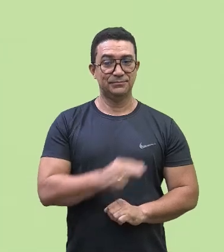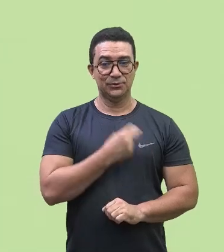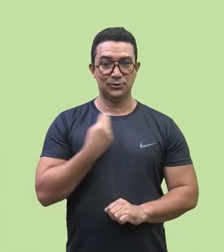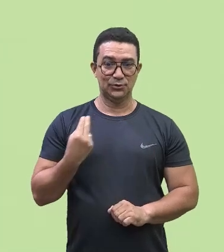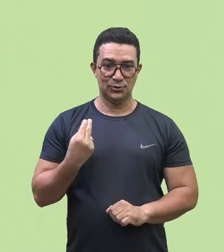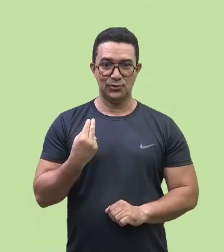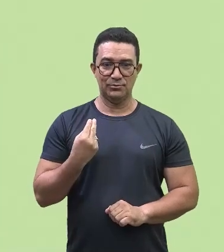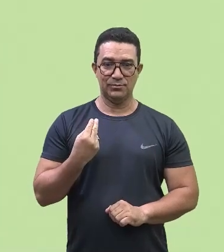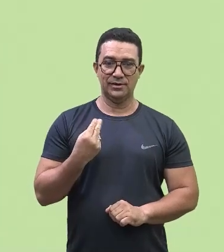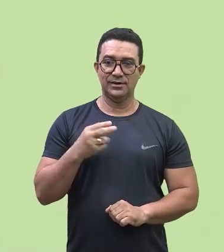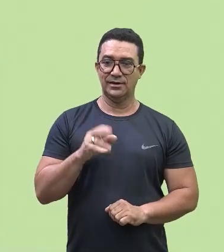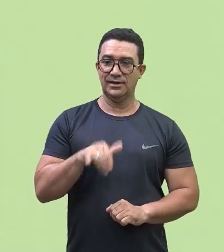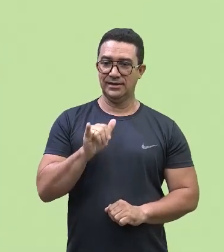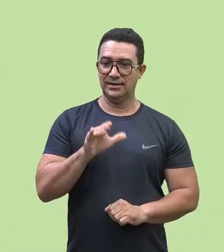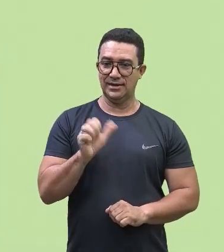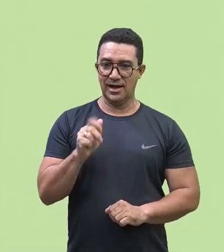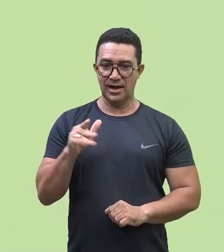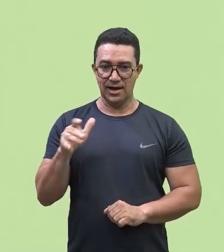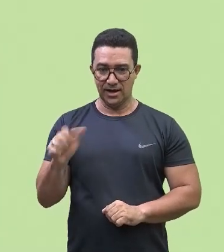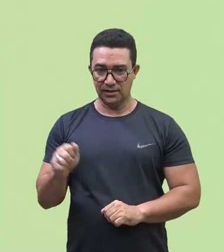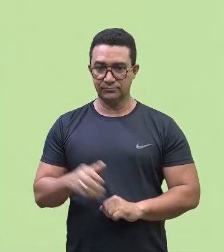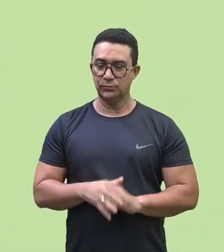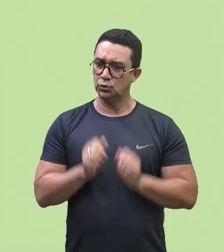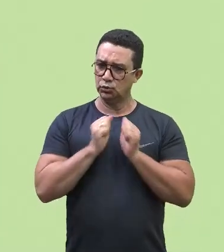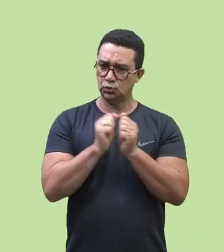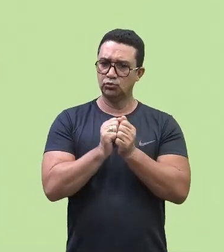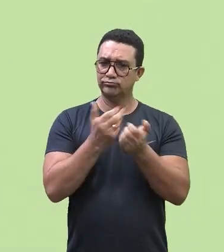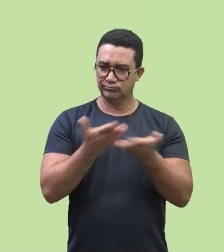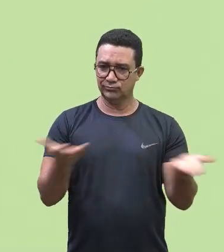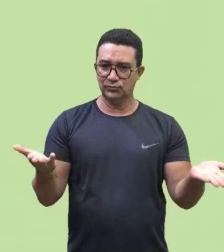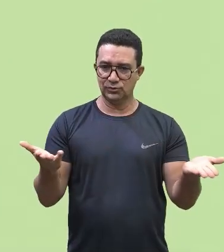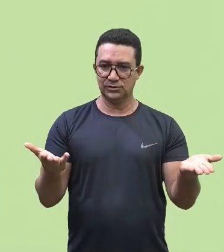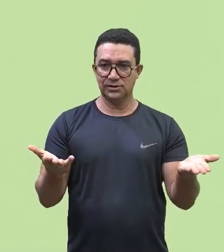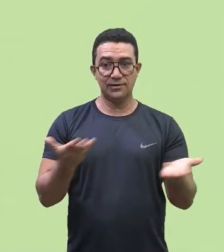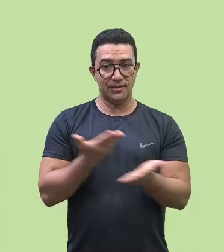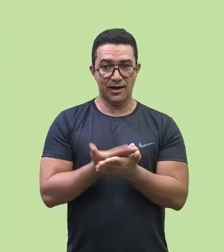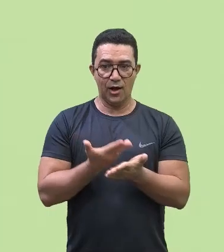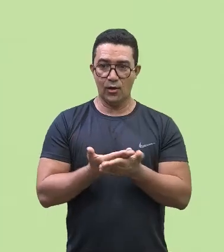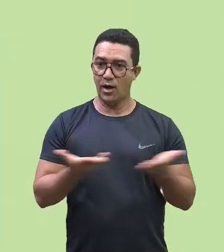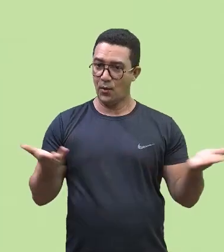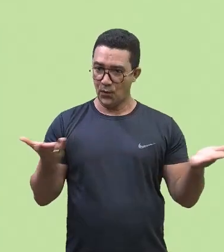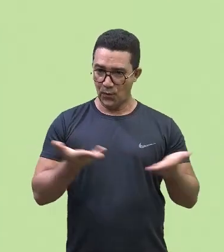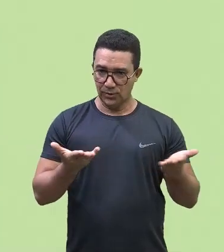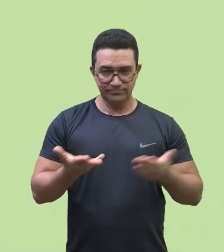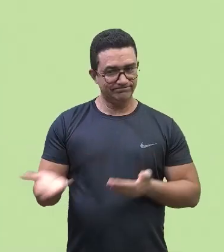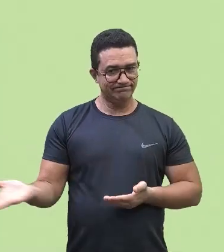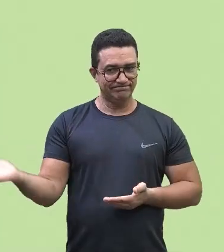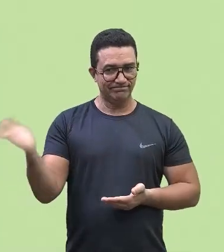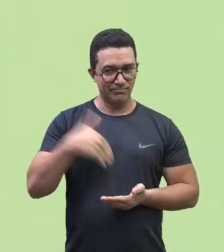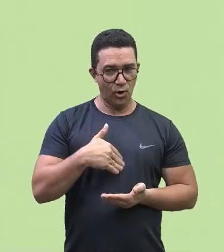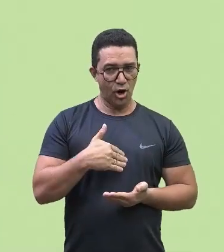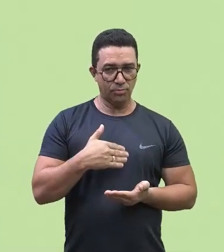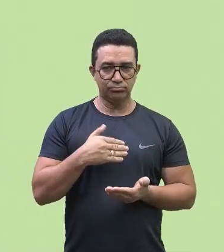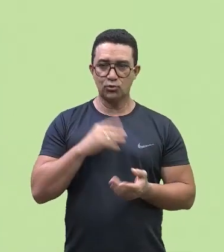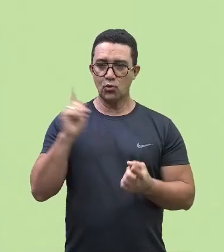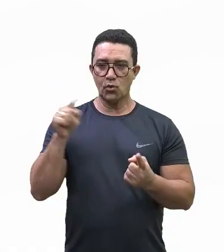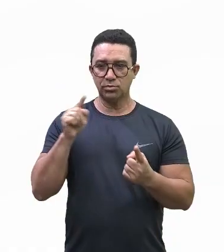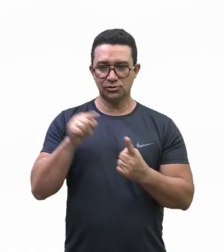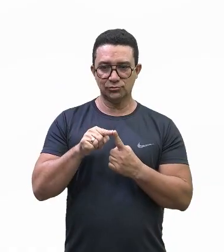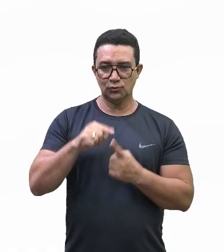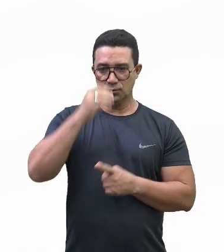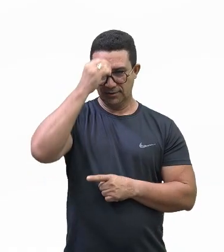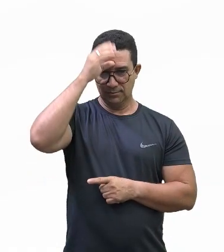a professora Yara Graça, a professora que vai acompanhar vocês na aula de hoje, e vamos lá para o nosso objeto de